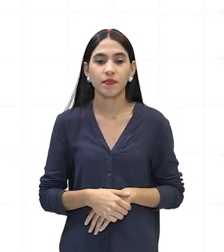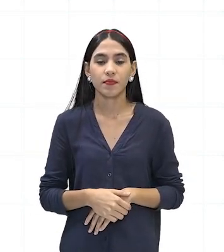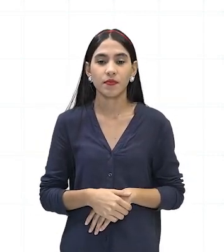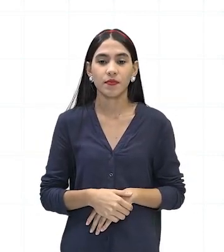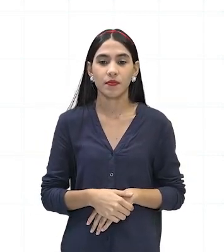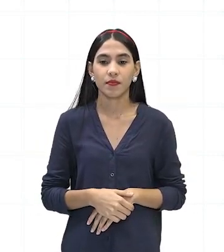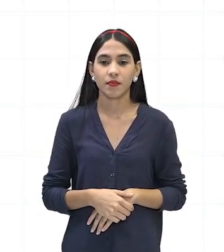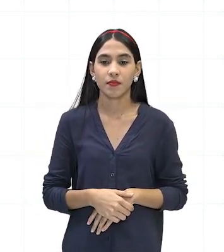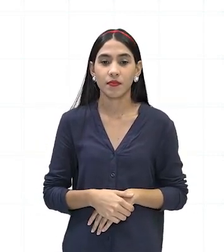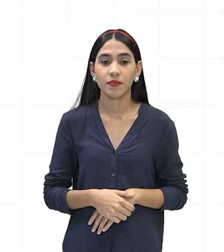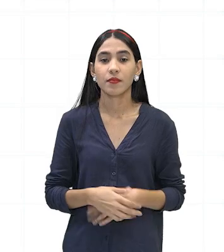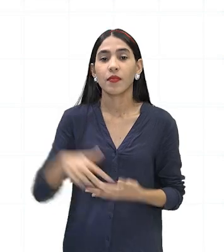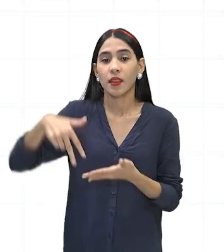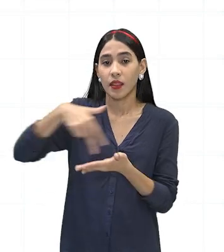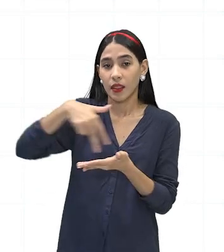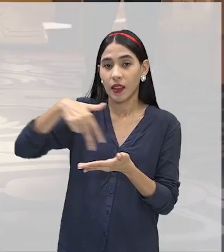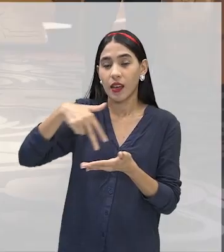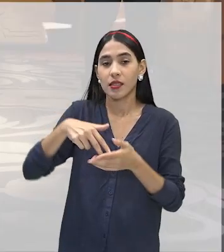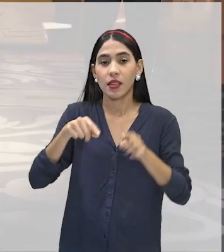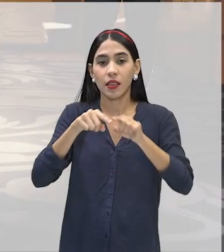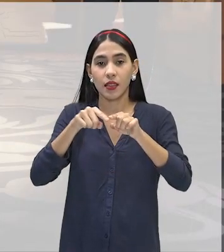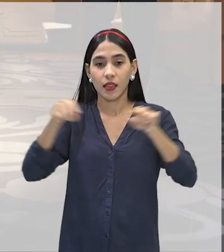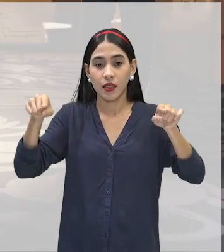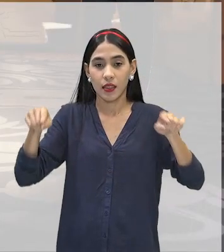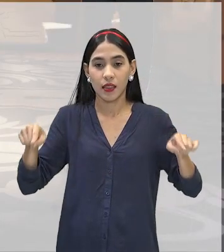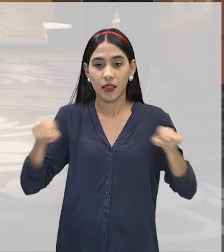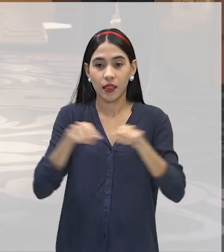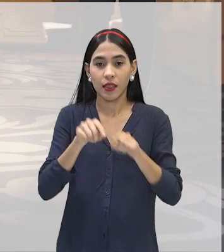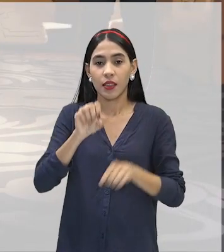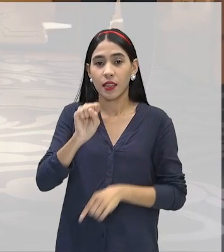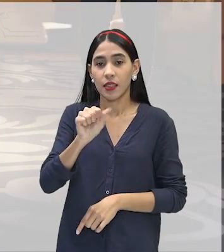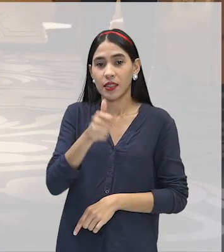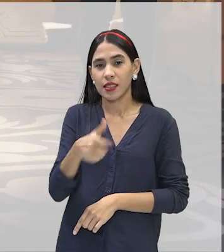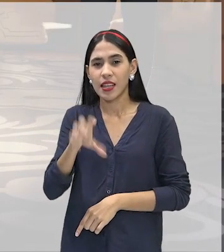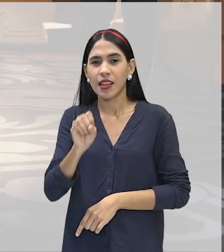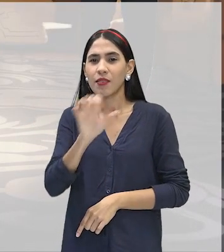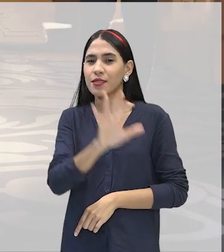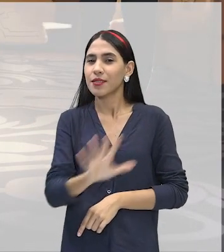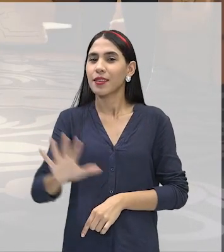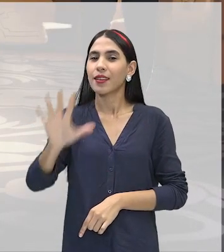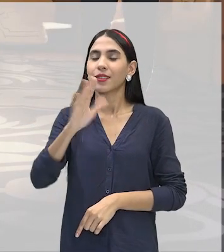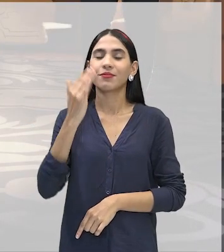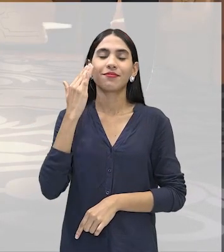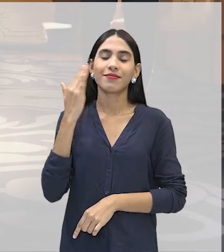é a respeito das danças de salão. Então já observem aqui o nosso cenário.